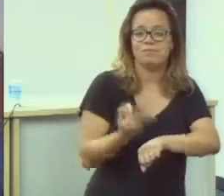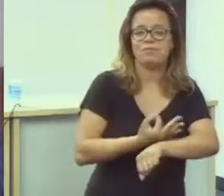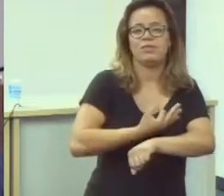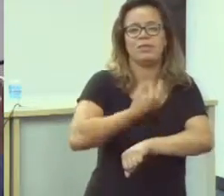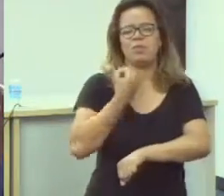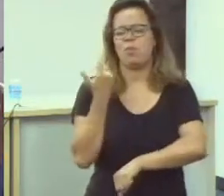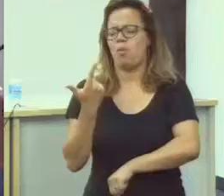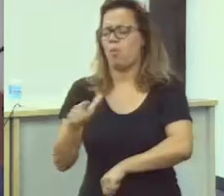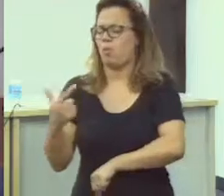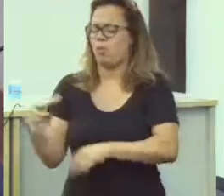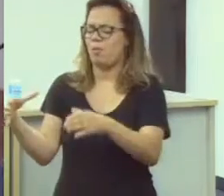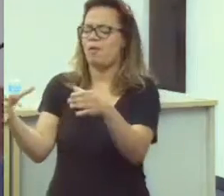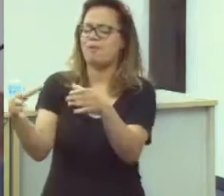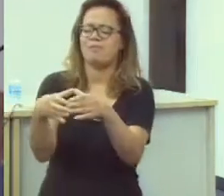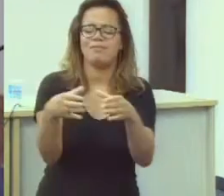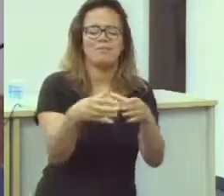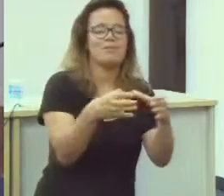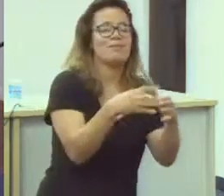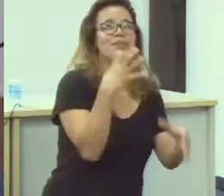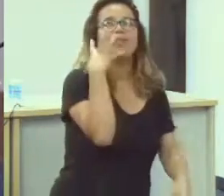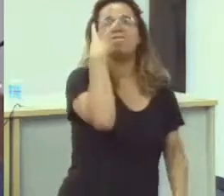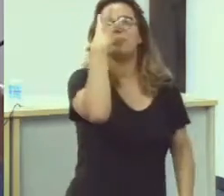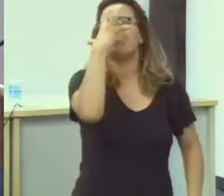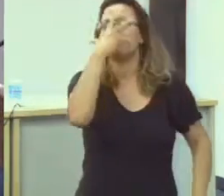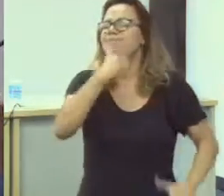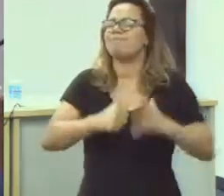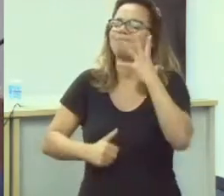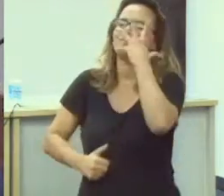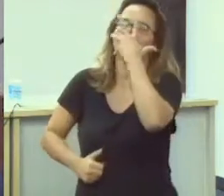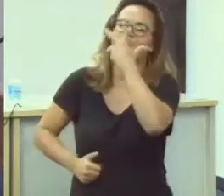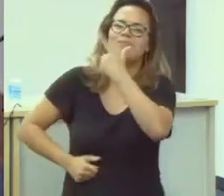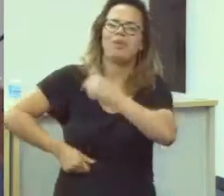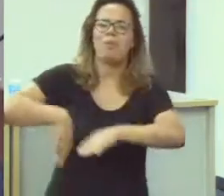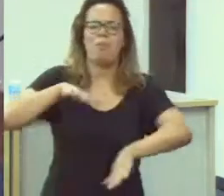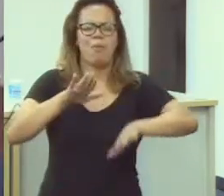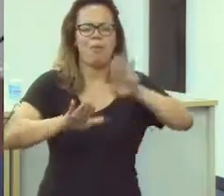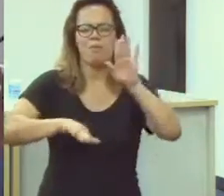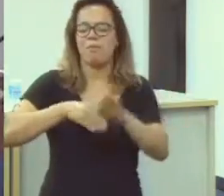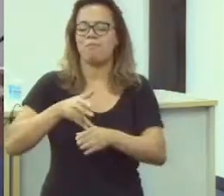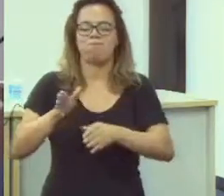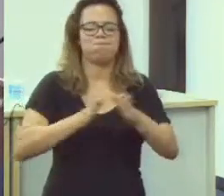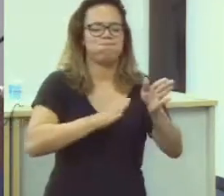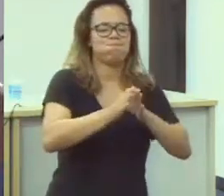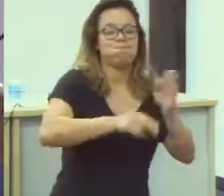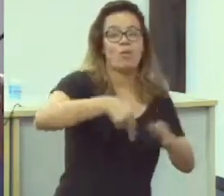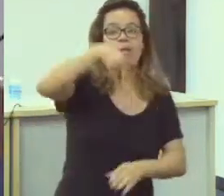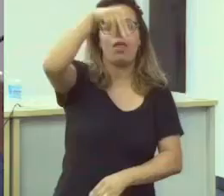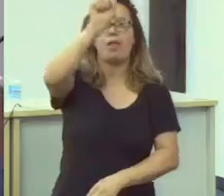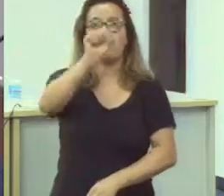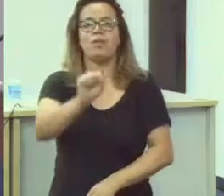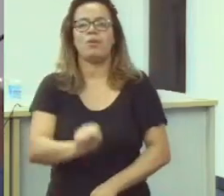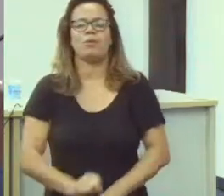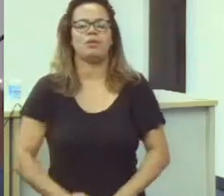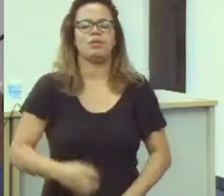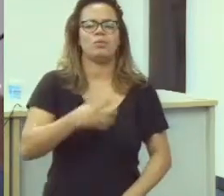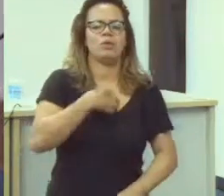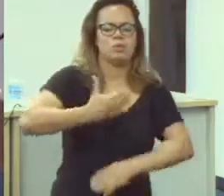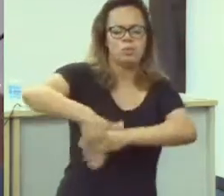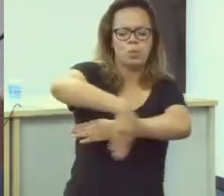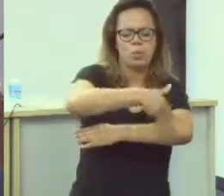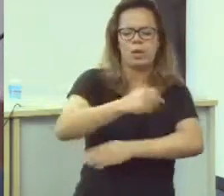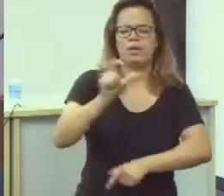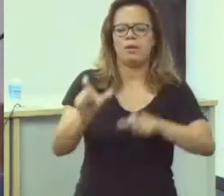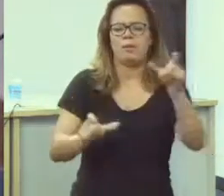Não existe nada mais lindo, mesmo que eu vá de norte a sul. Poesia não tá